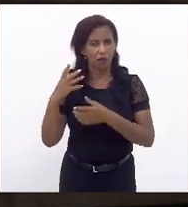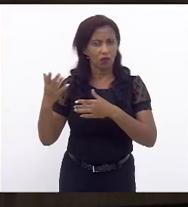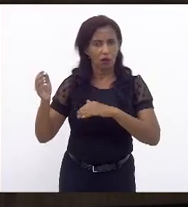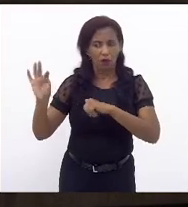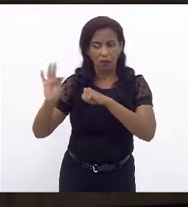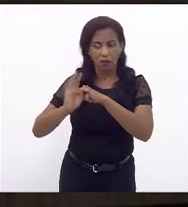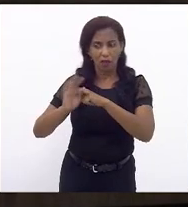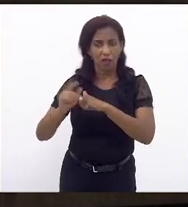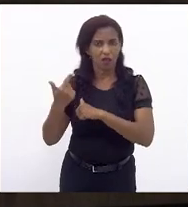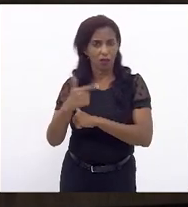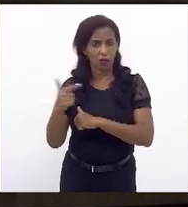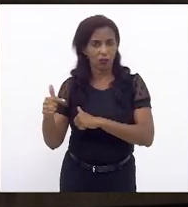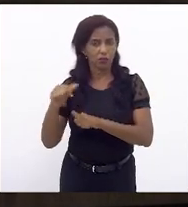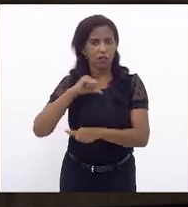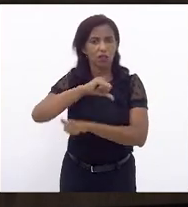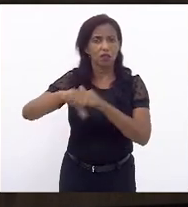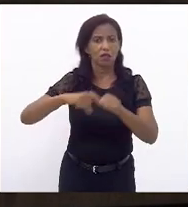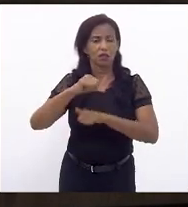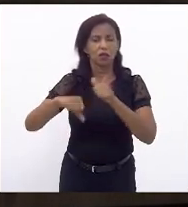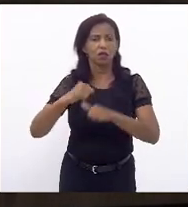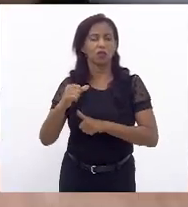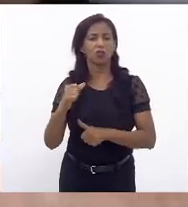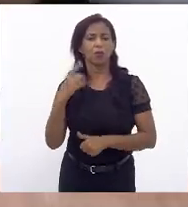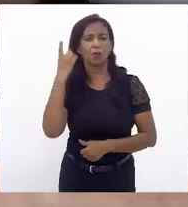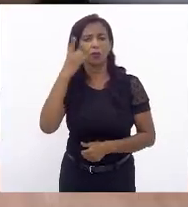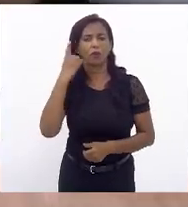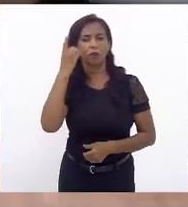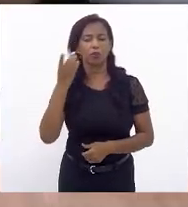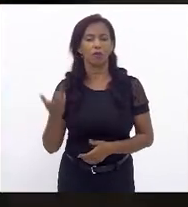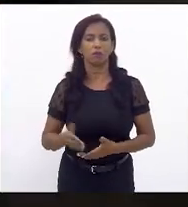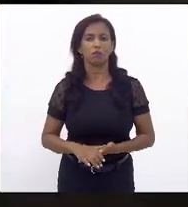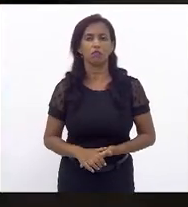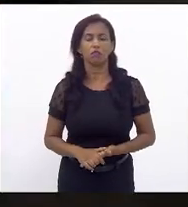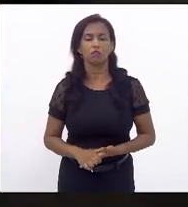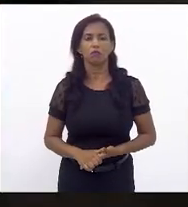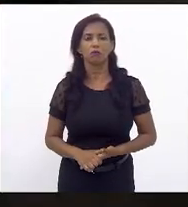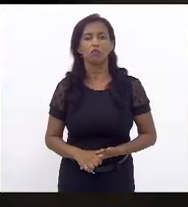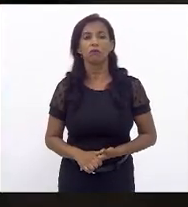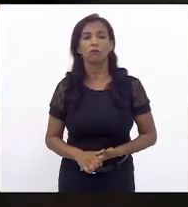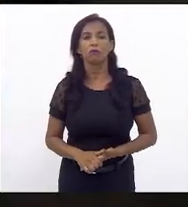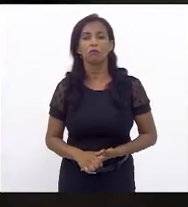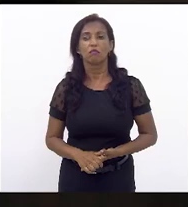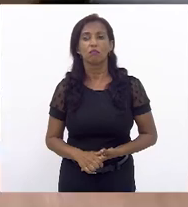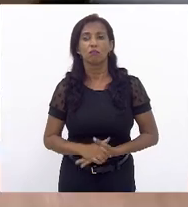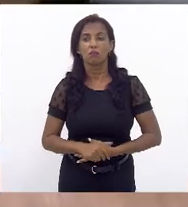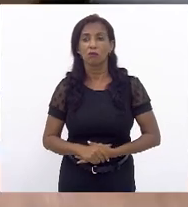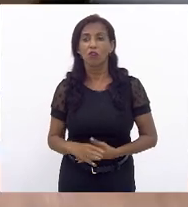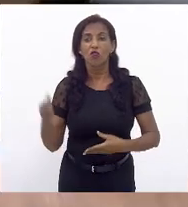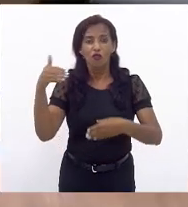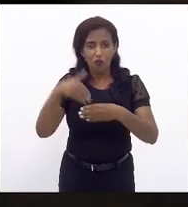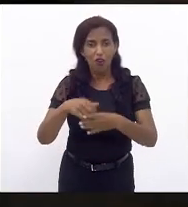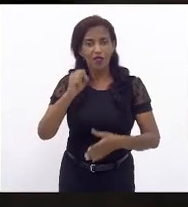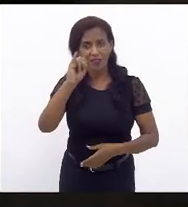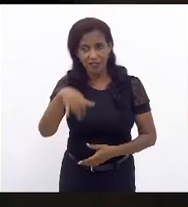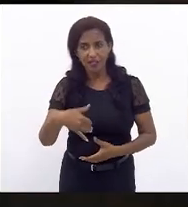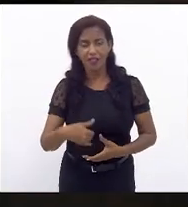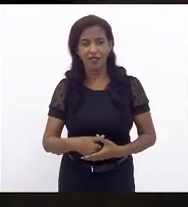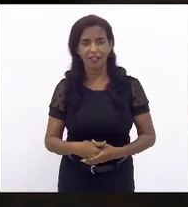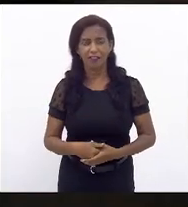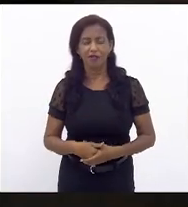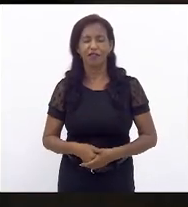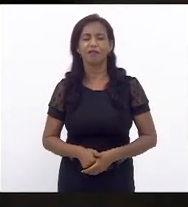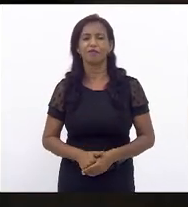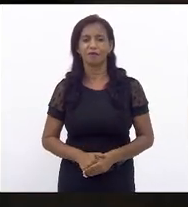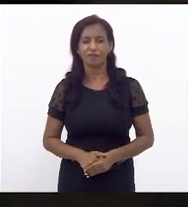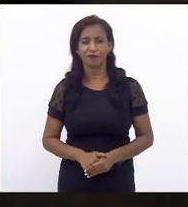técnica, consegue virar deputado. Obrigado, presidente. Voto de Vossa Excelência, sim. Voto de Vossa Excelência. Voto